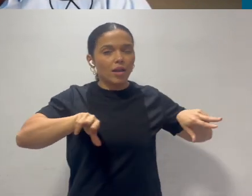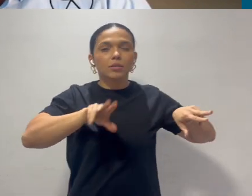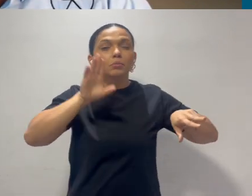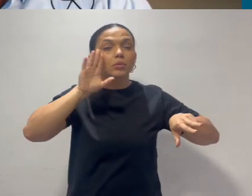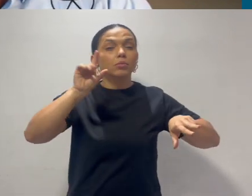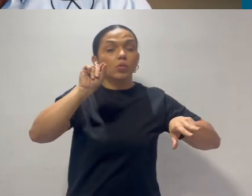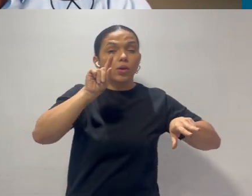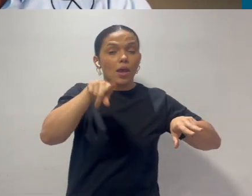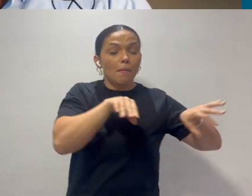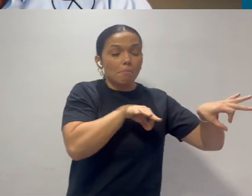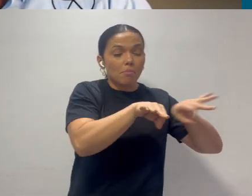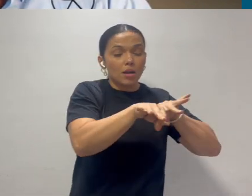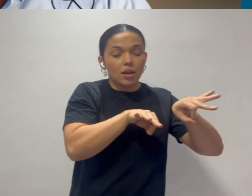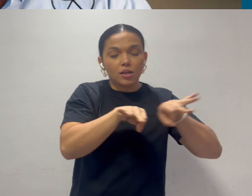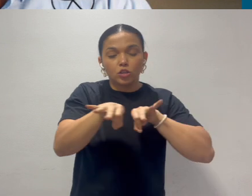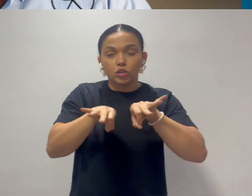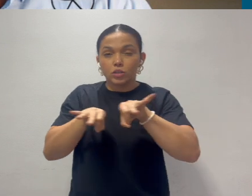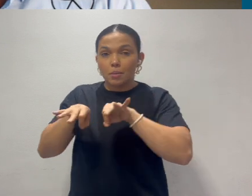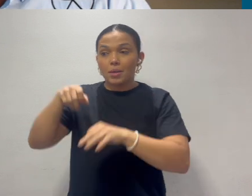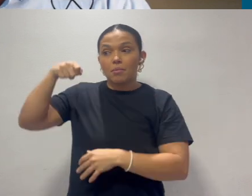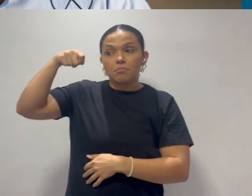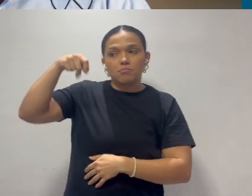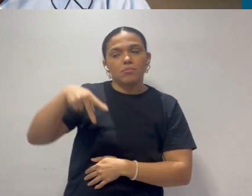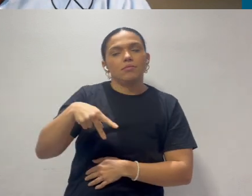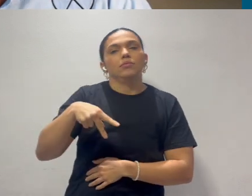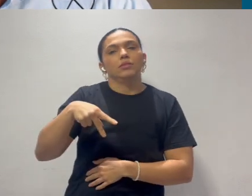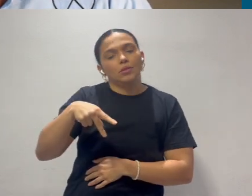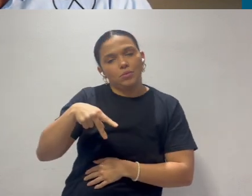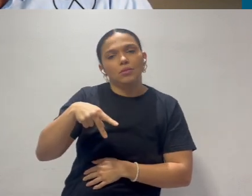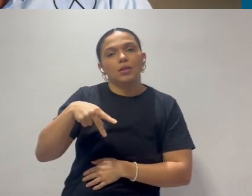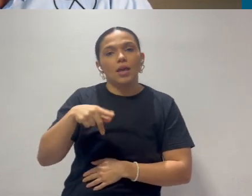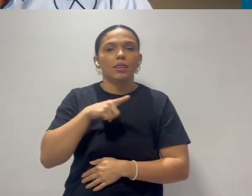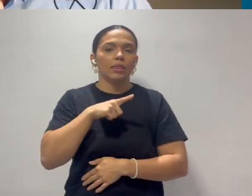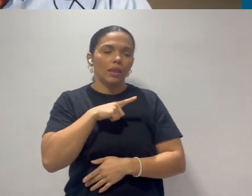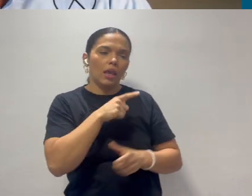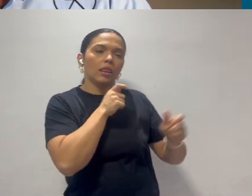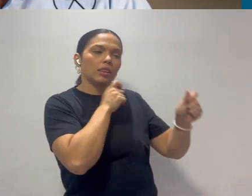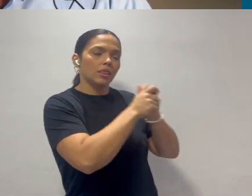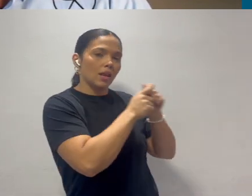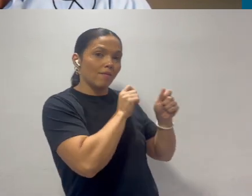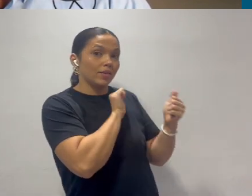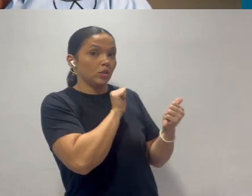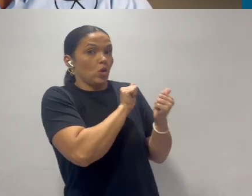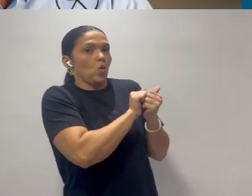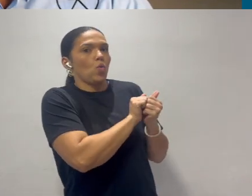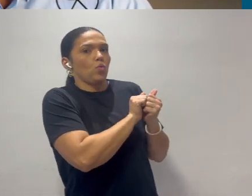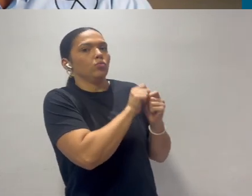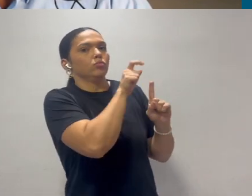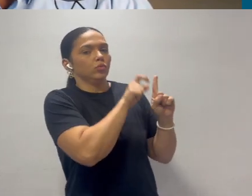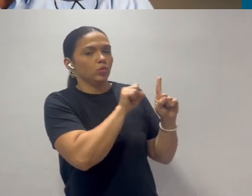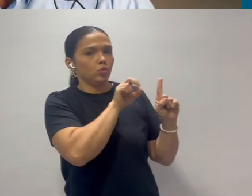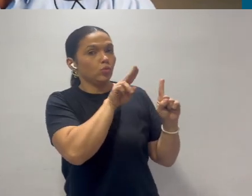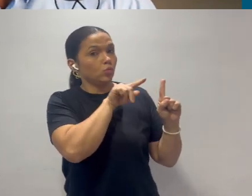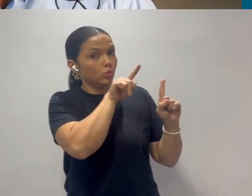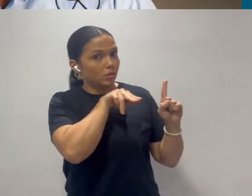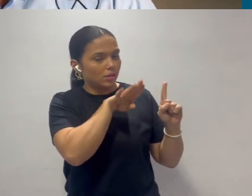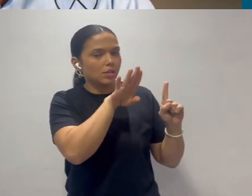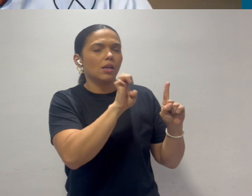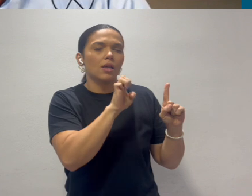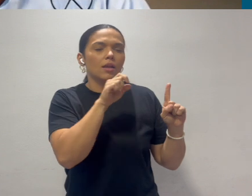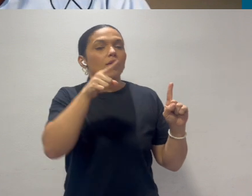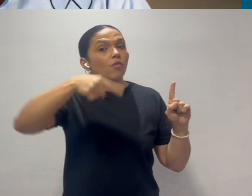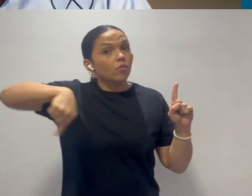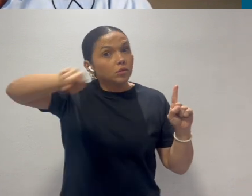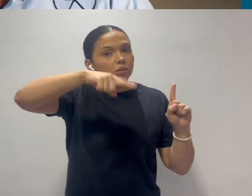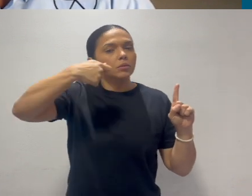previdenciário. Tem essa entrevista com a Suzane Maia aqui, e você precisa pensar sobre isso. Abrão, falta muito